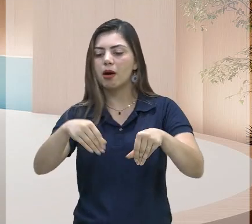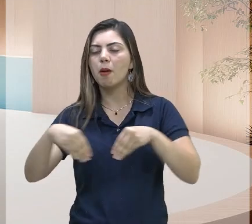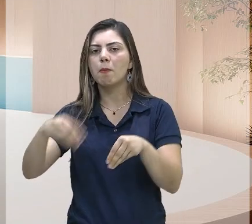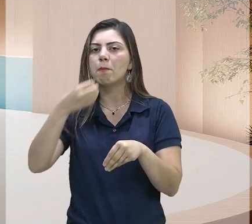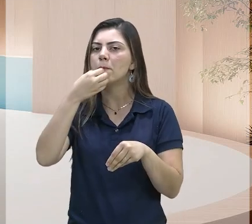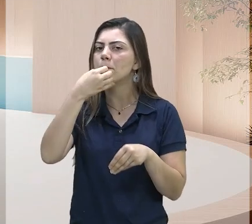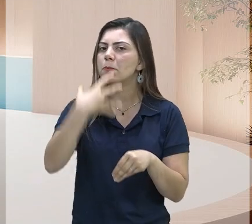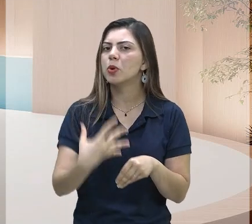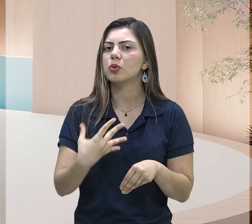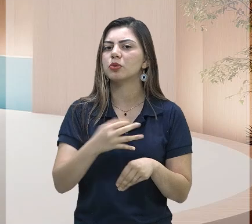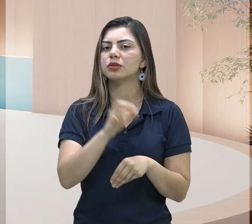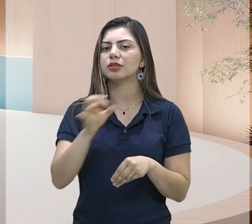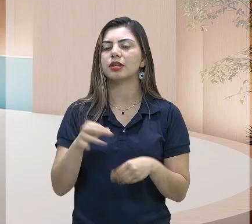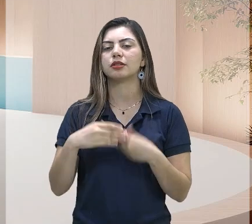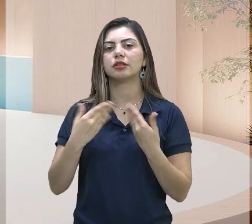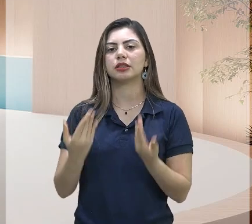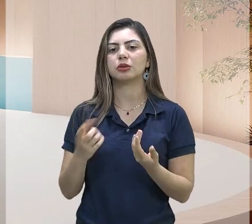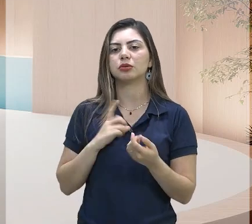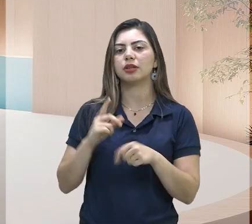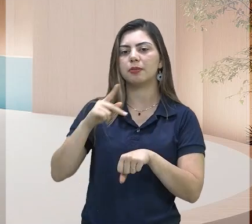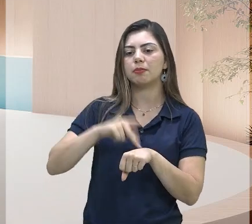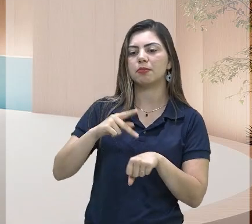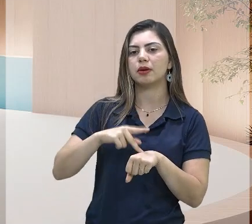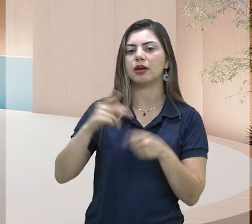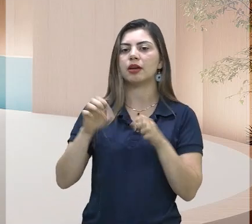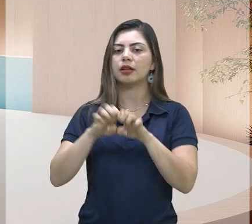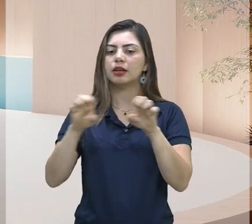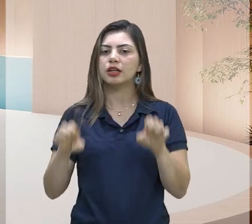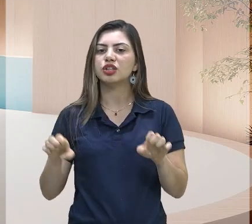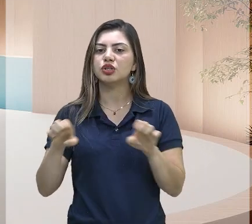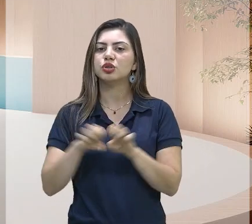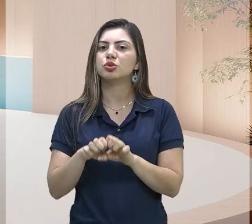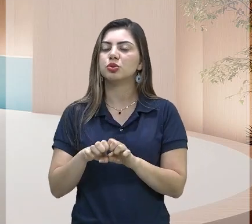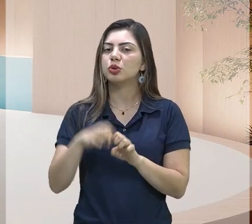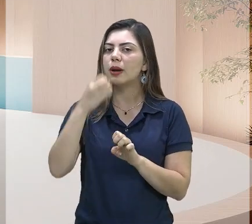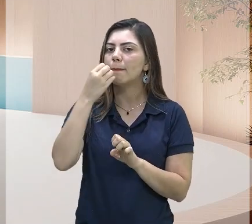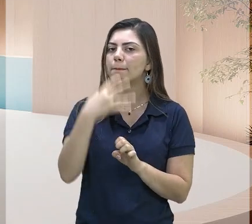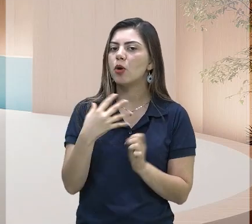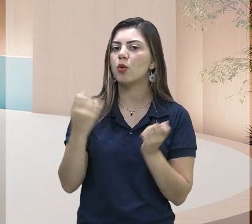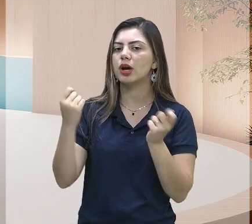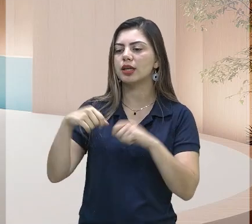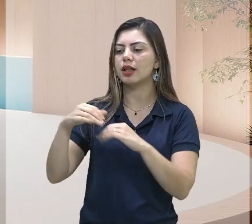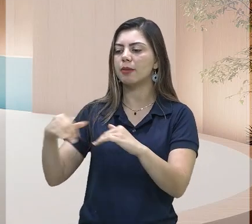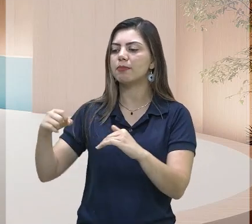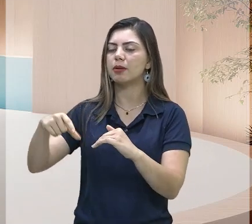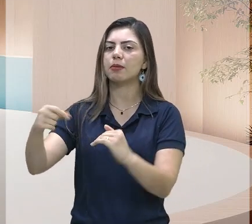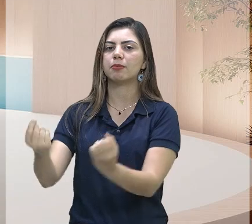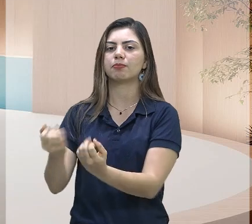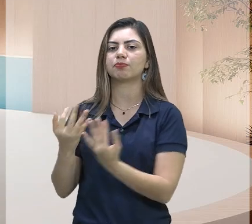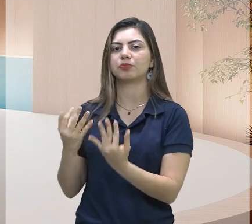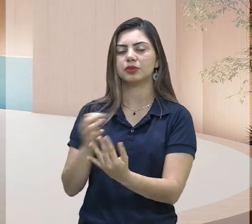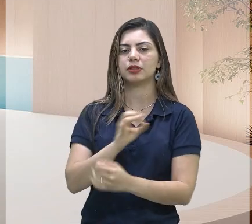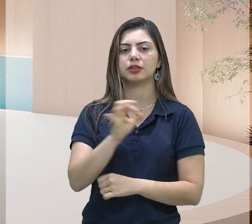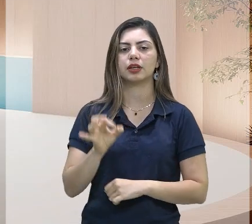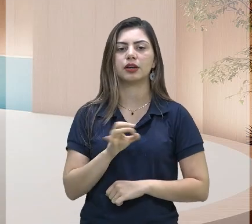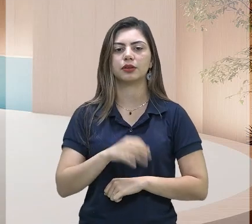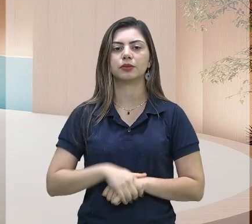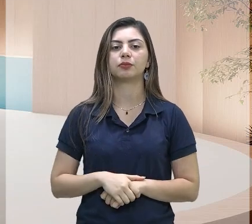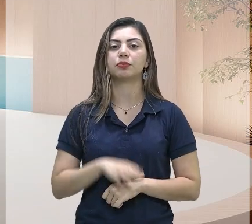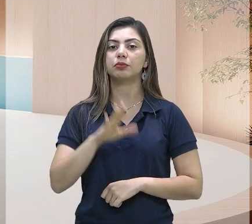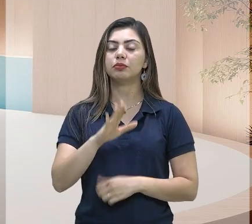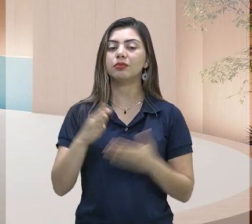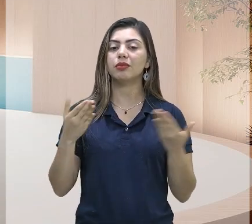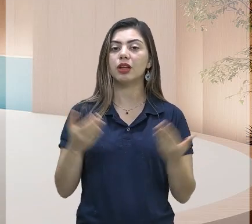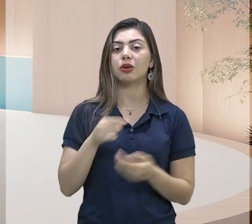permeabilidade, possui ali solos de estrutura, bem estruturados, perdão, e muito ali porosos, certo? O